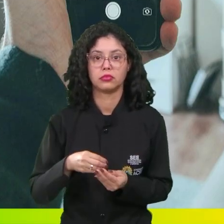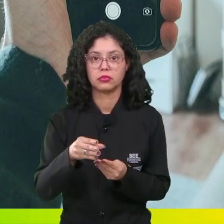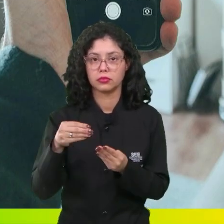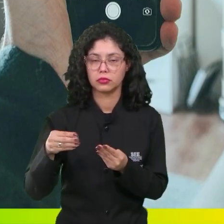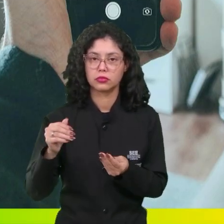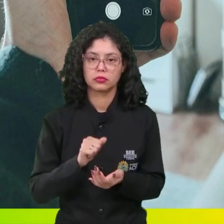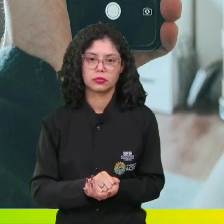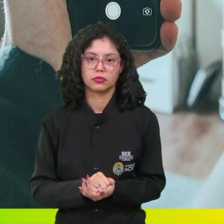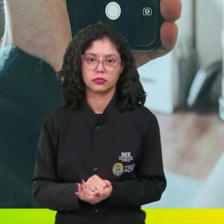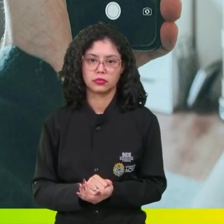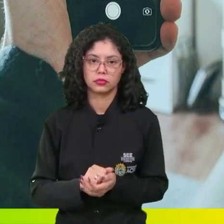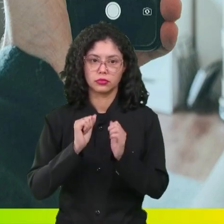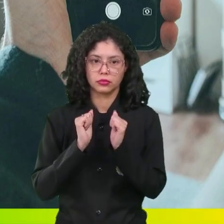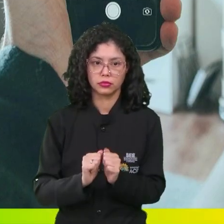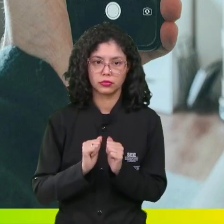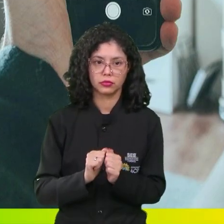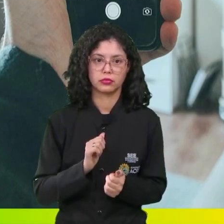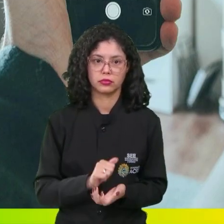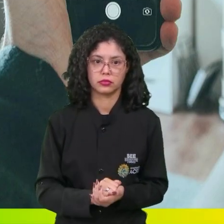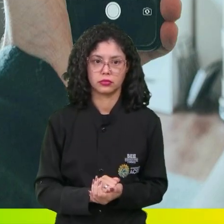ali, podem